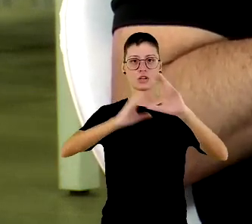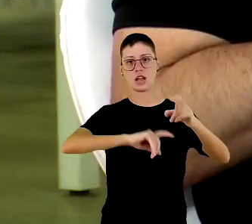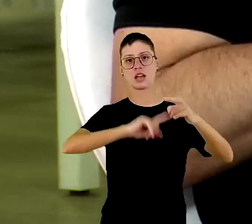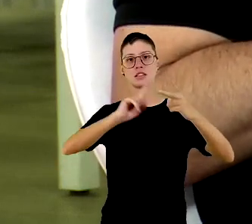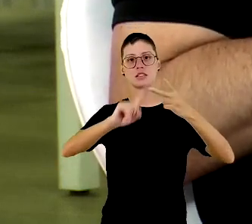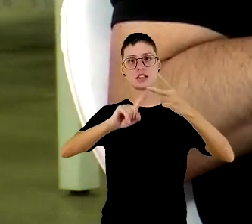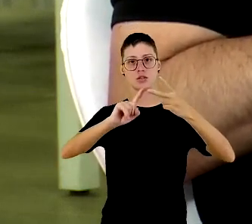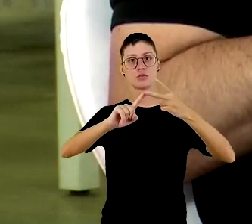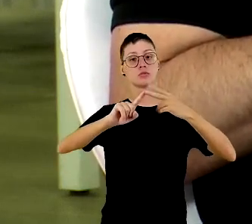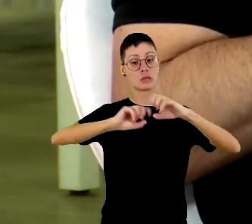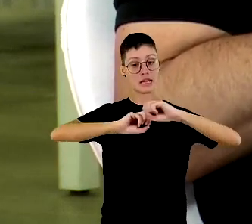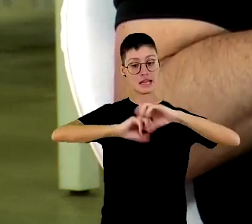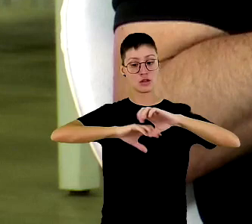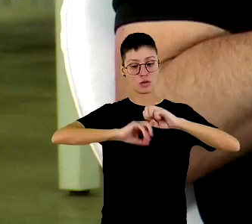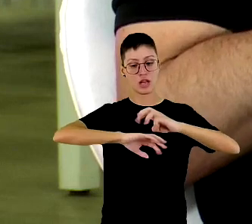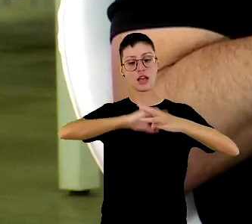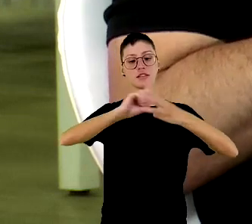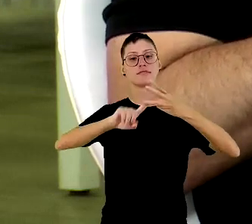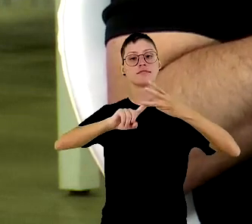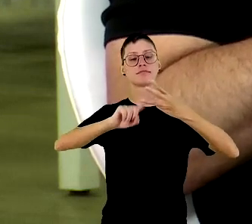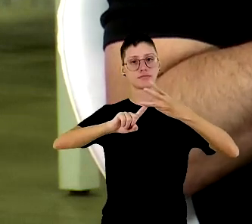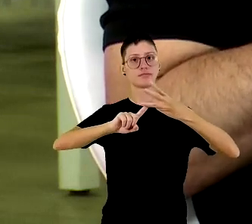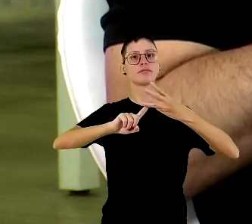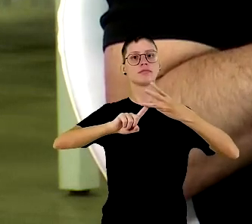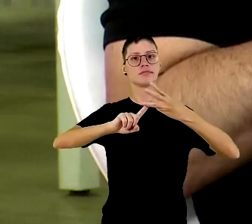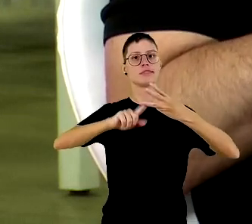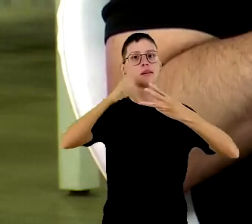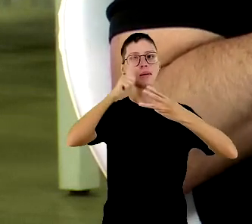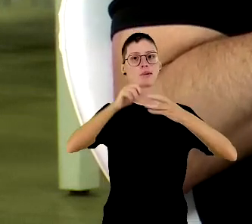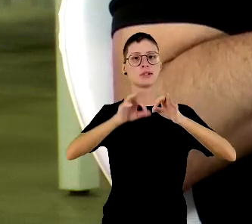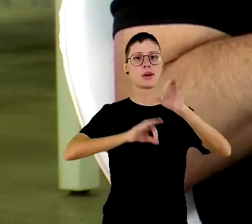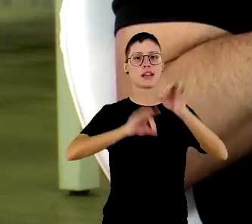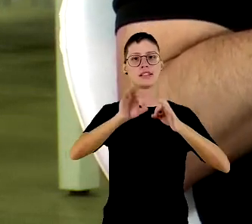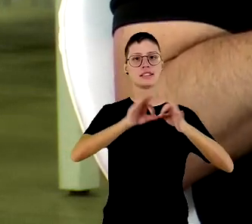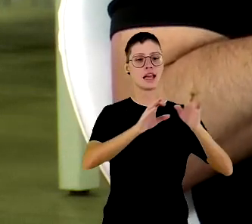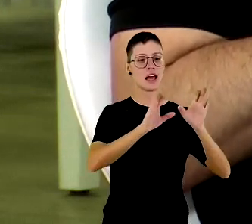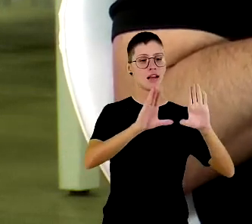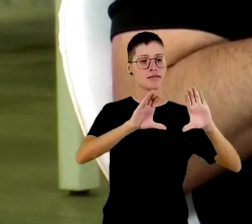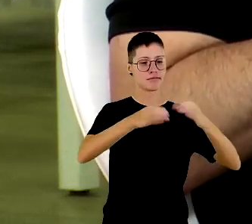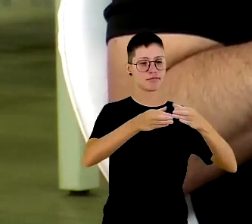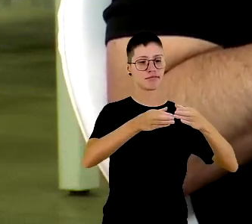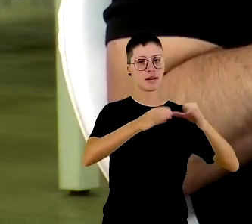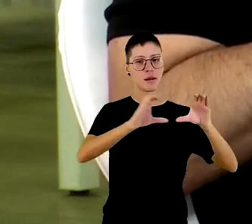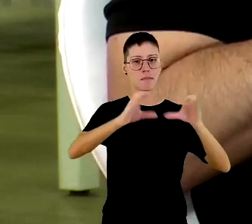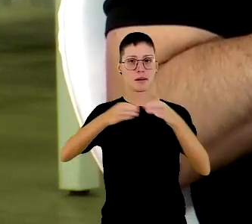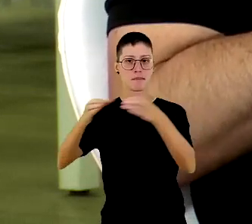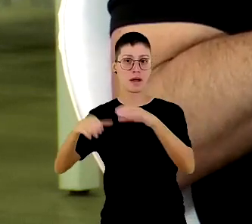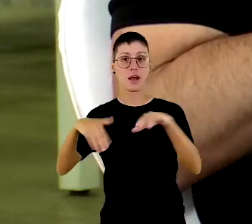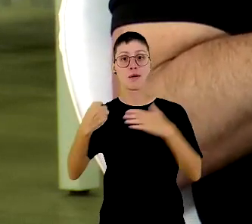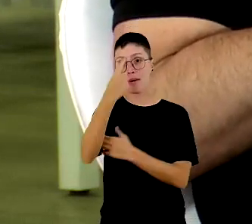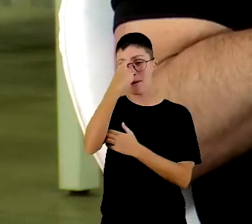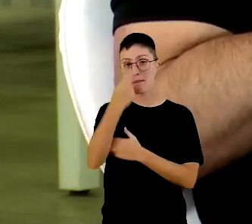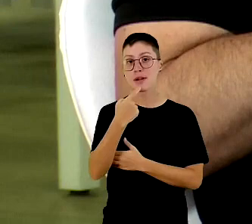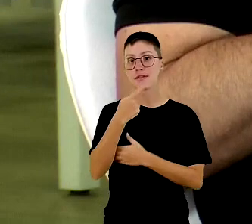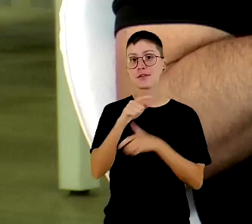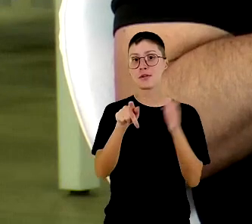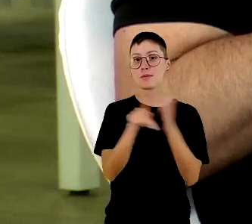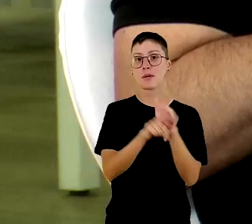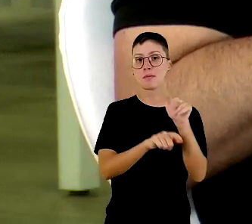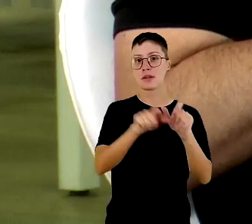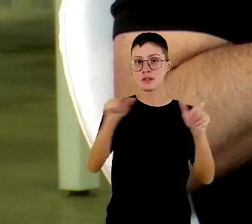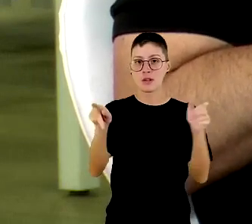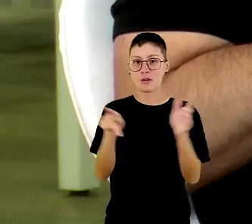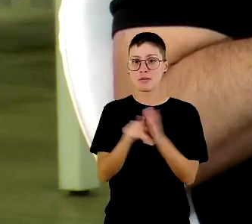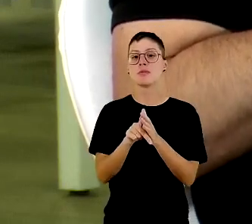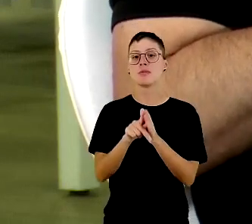educar, terceiro, para segmentar, entender qual é o perfil e a persona do consumidor aderente àquele produto,